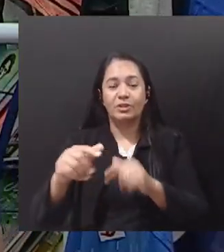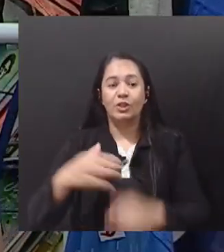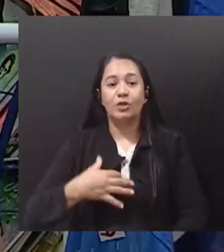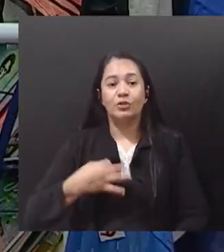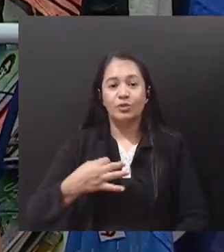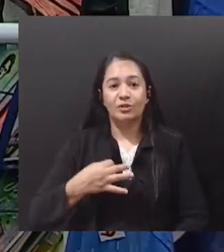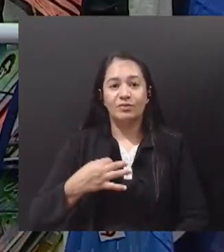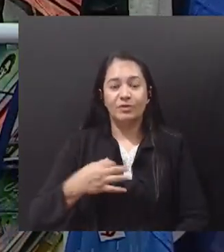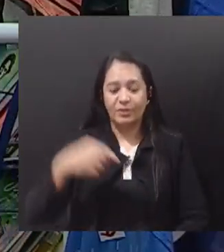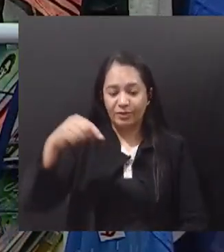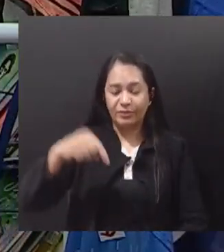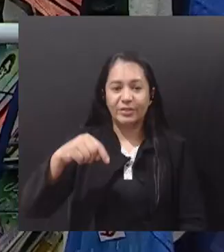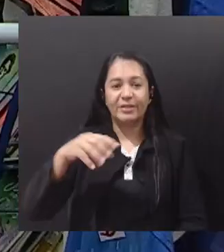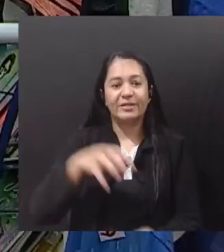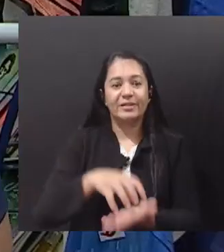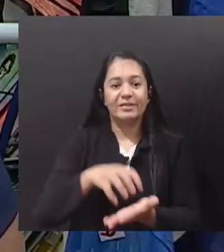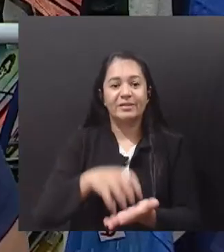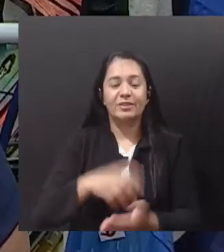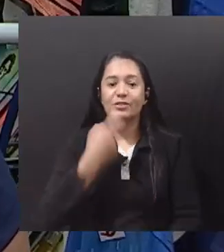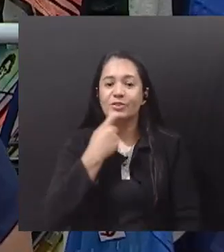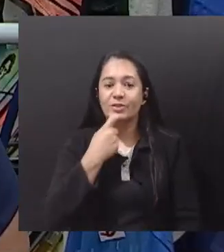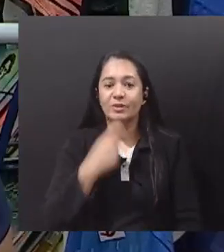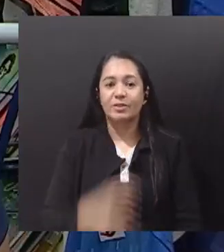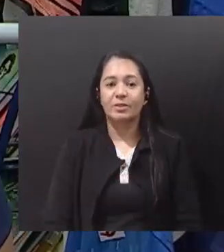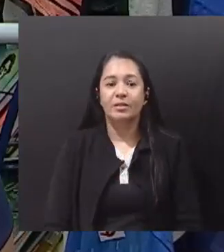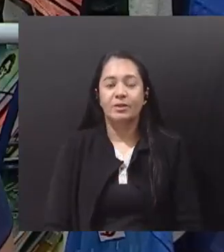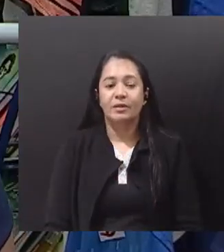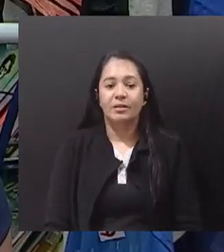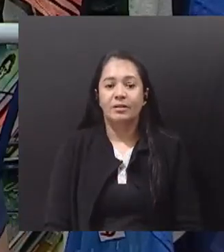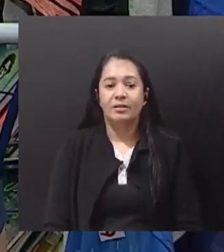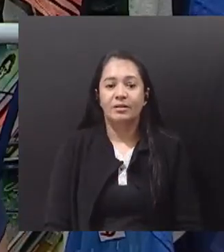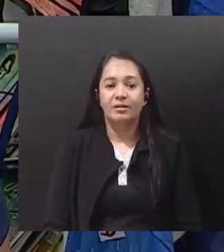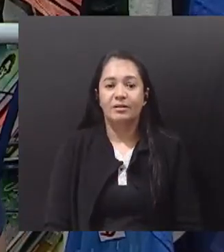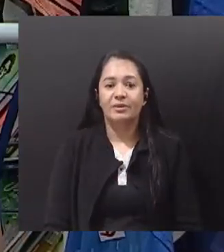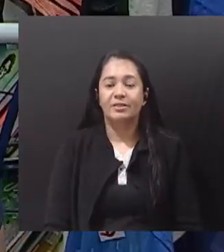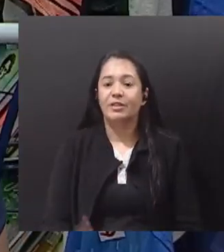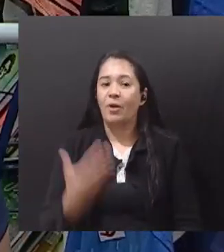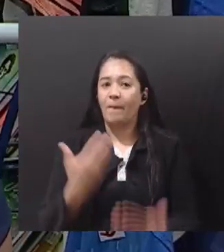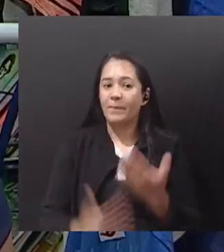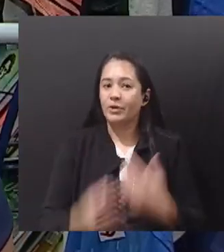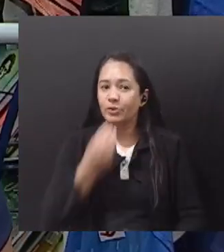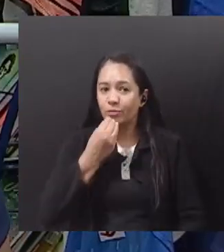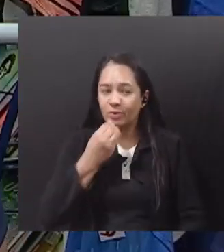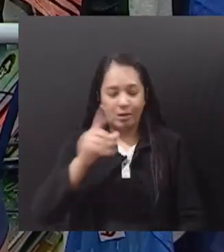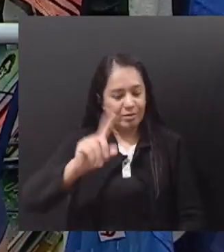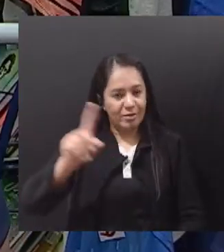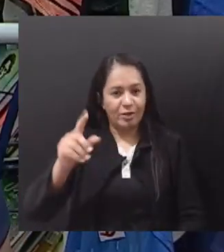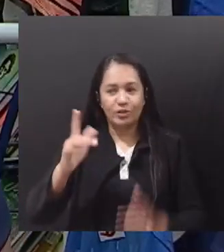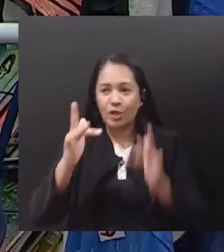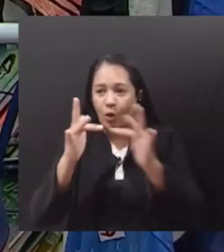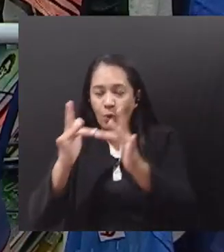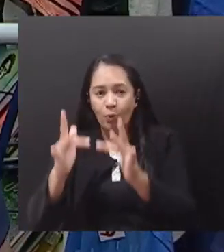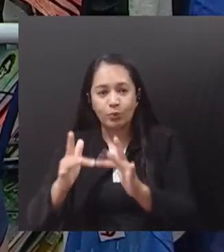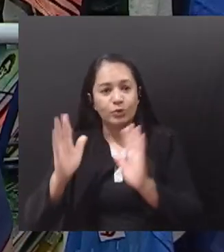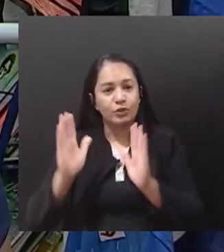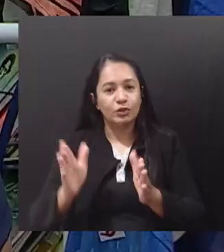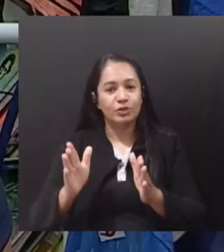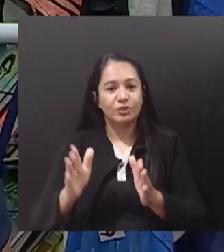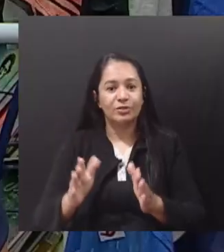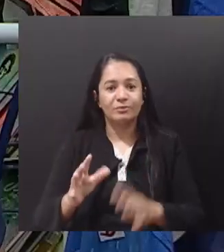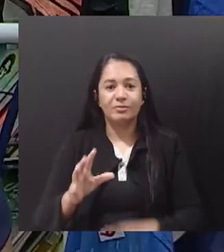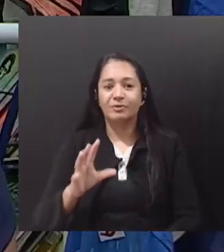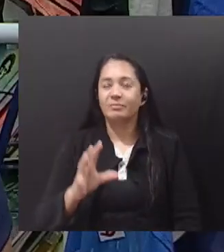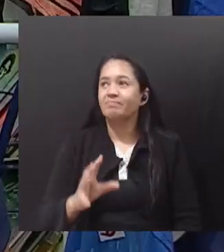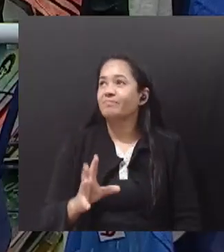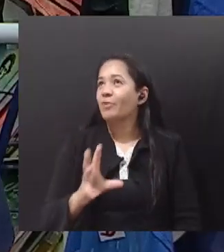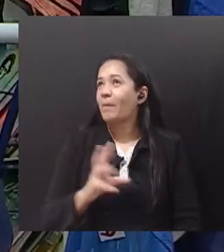foi sediada aqui em Campinas. E aí eu não perdi a oportunidade, né? Já tentei entrar em contato e sim, foi amor, foi paixão à